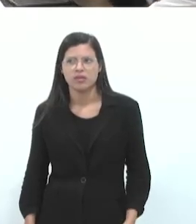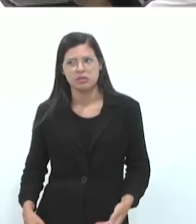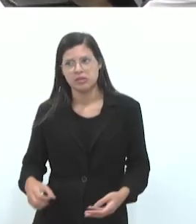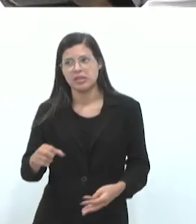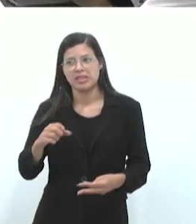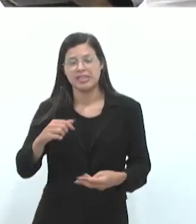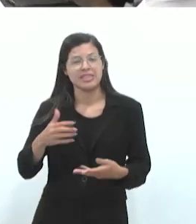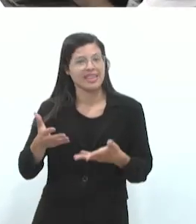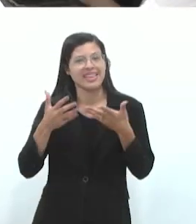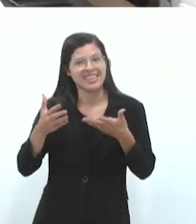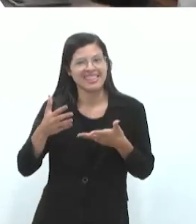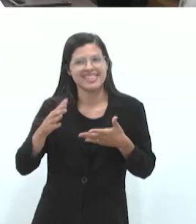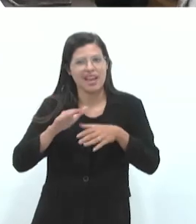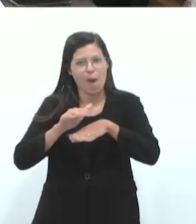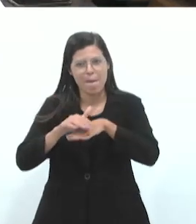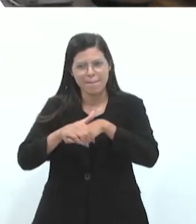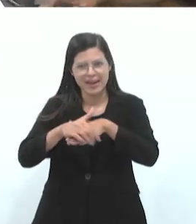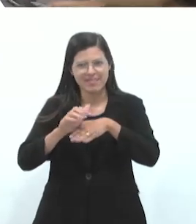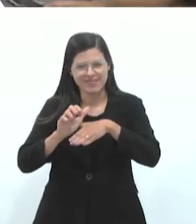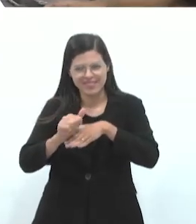Não, peraí, isso também não é.